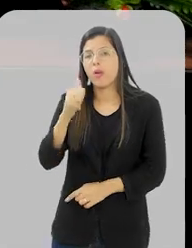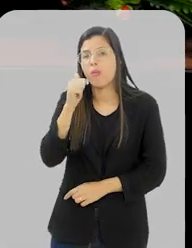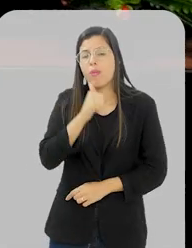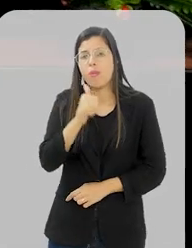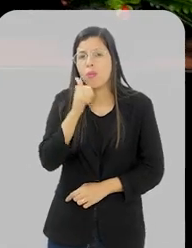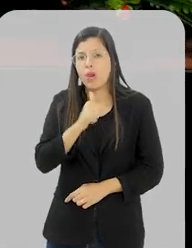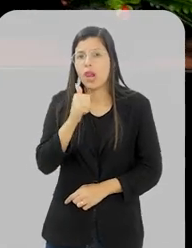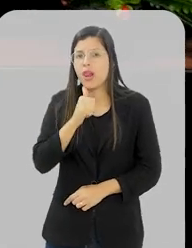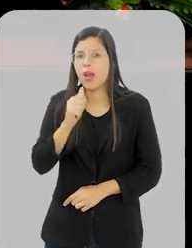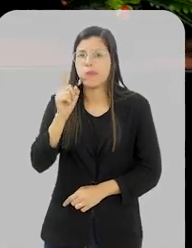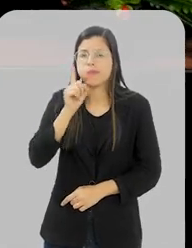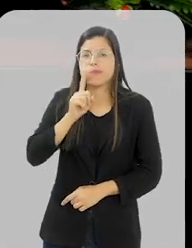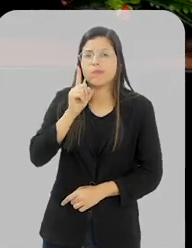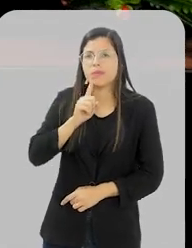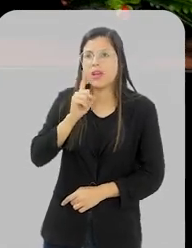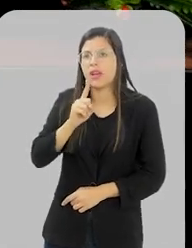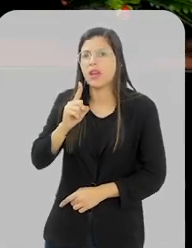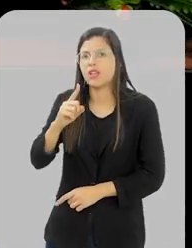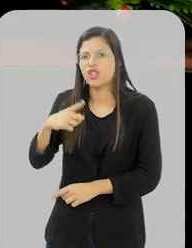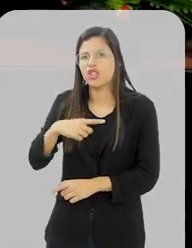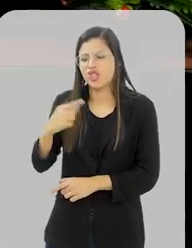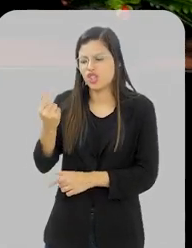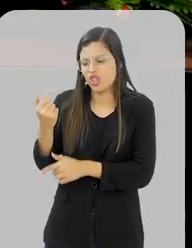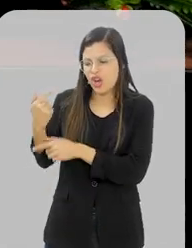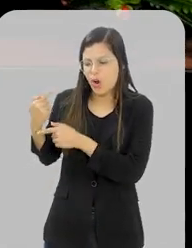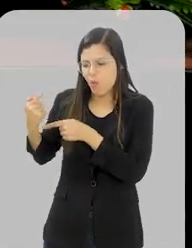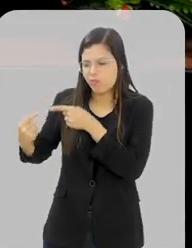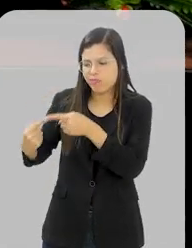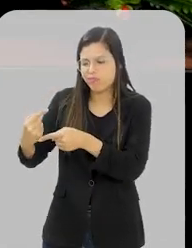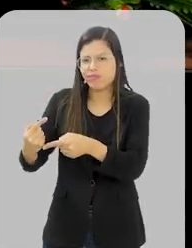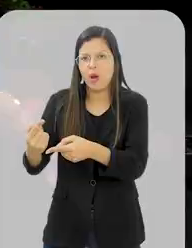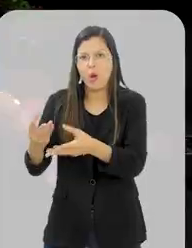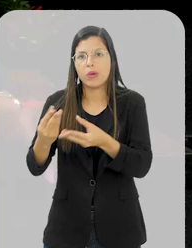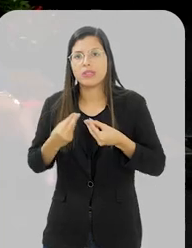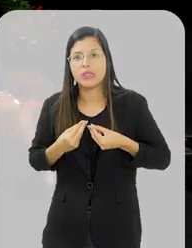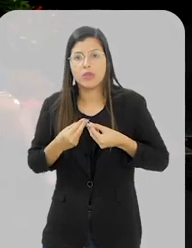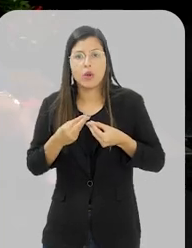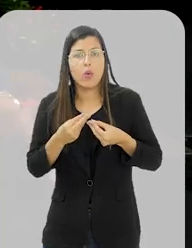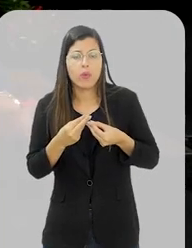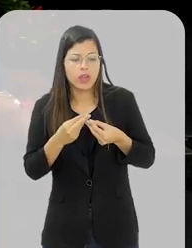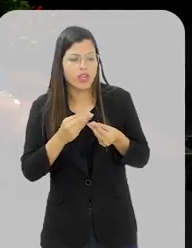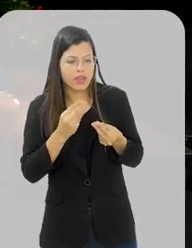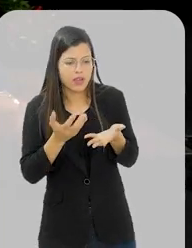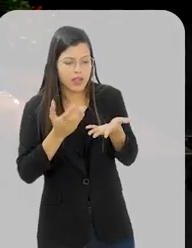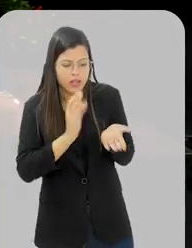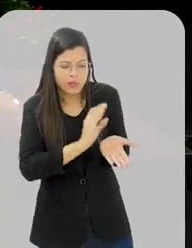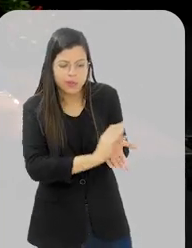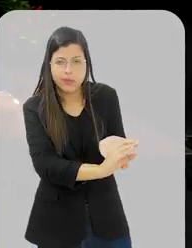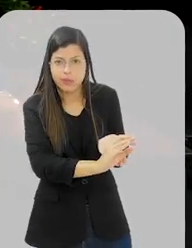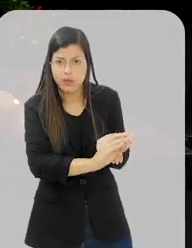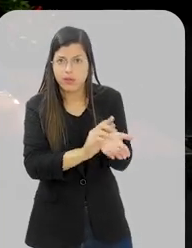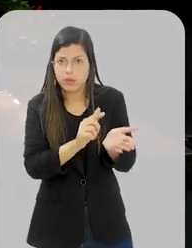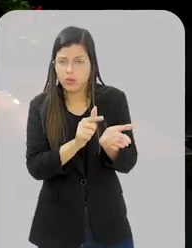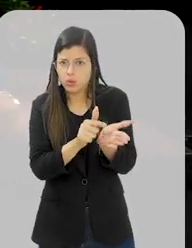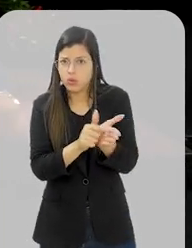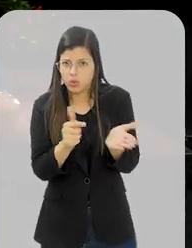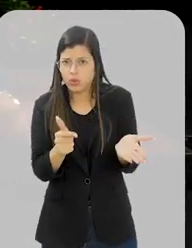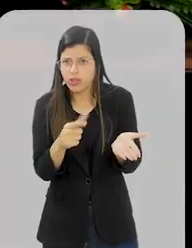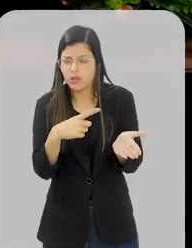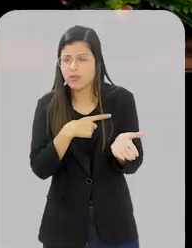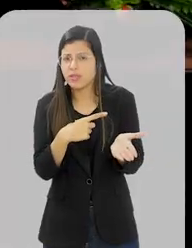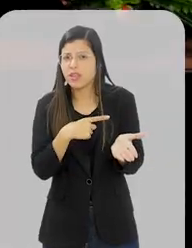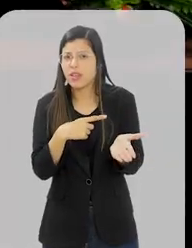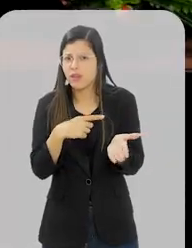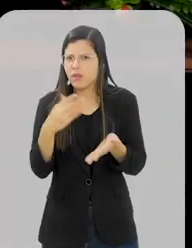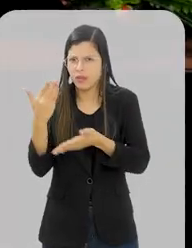uma fortuna resolveu eh deixar a sua fortuna para Exatamente Essa Universidade saiu na Manchete em todos os jornais há pouco tempo atrás